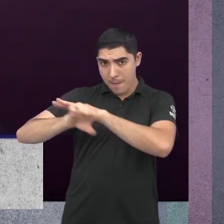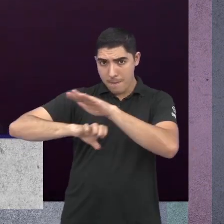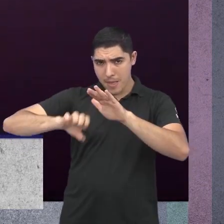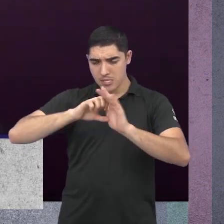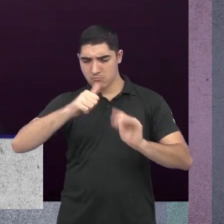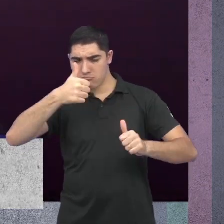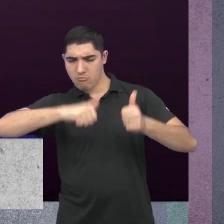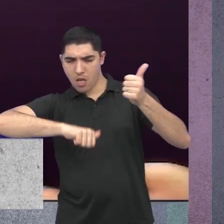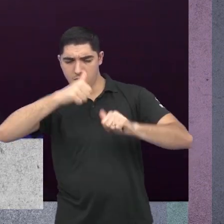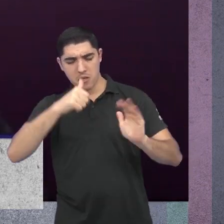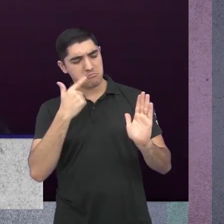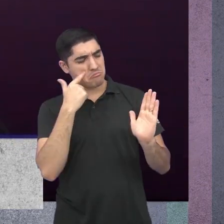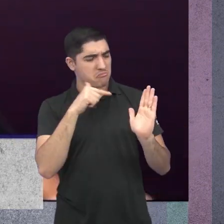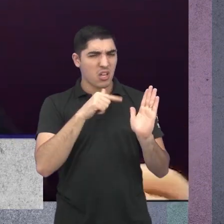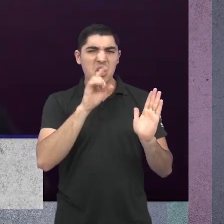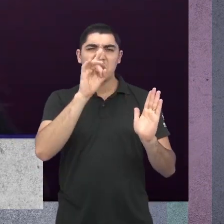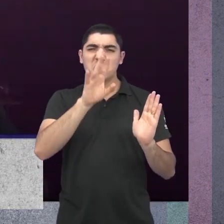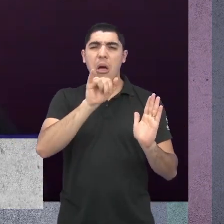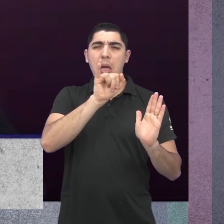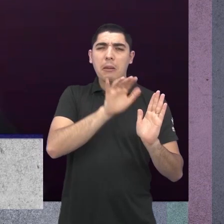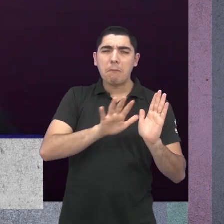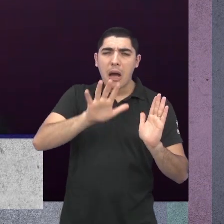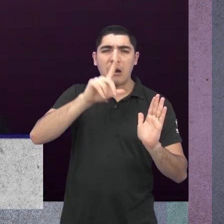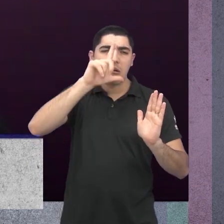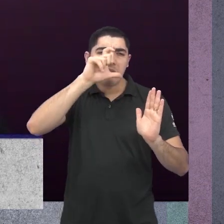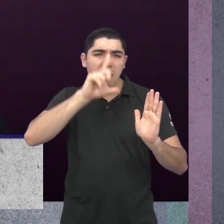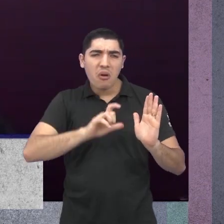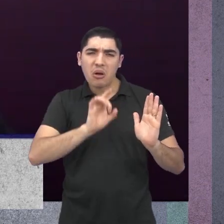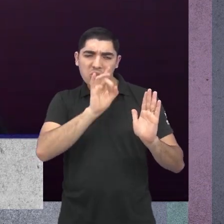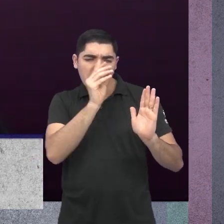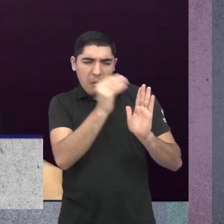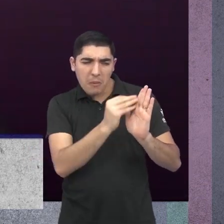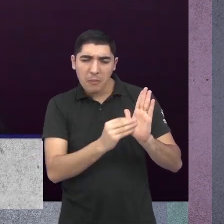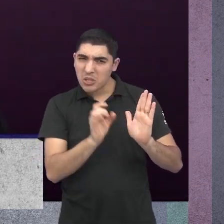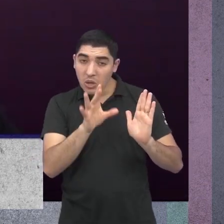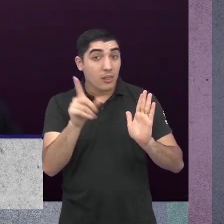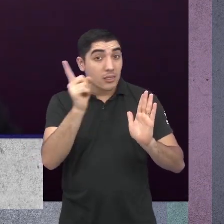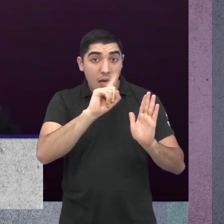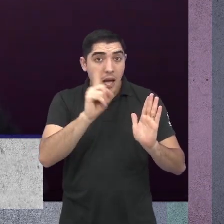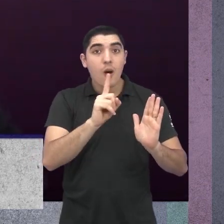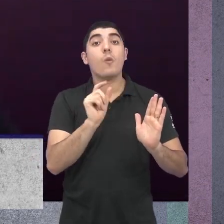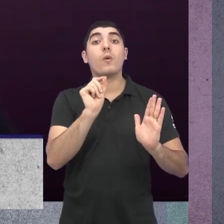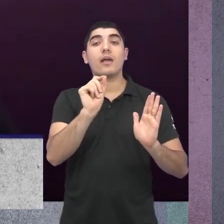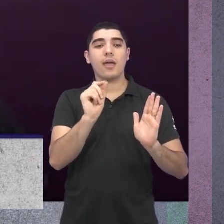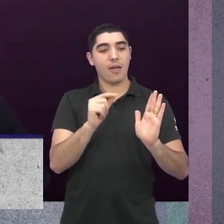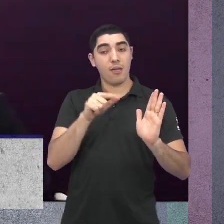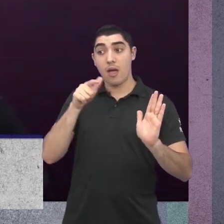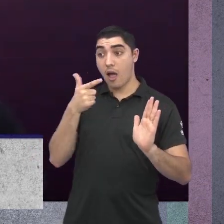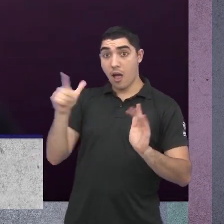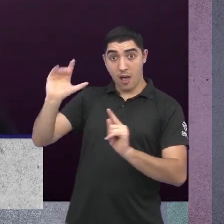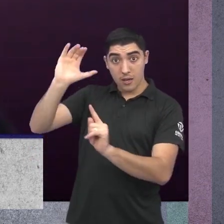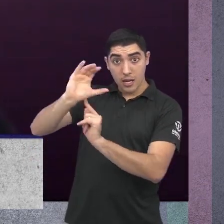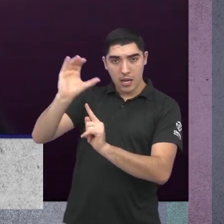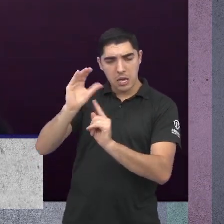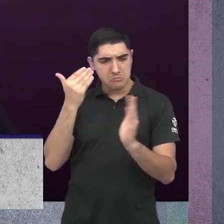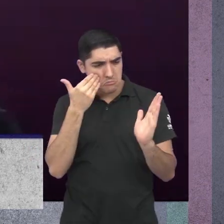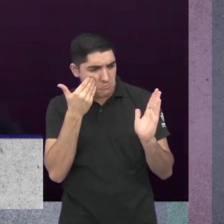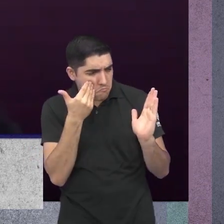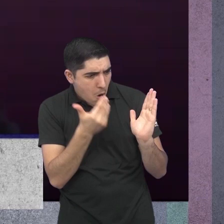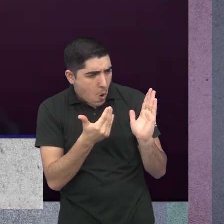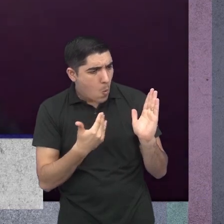esse algo a mais, não apenas imagens, fotos, mas poder captar, colocar ali o que o cliente